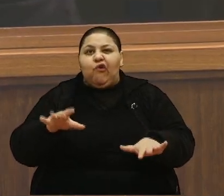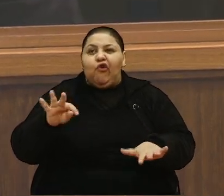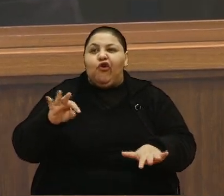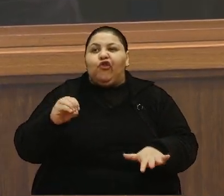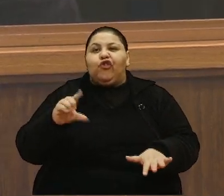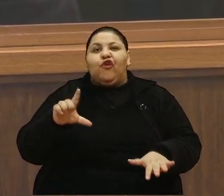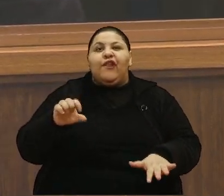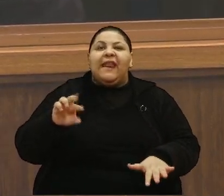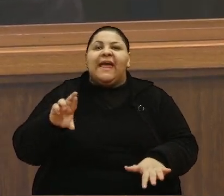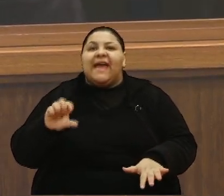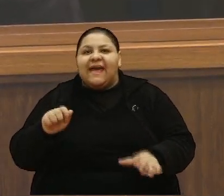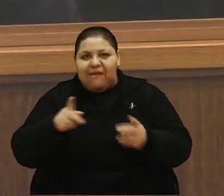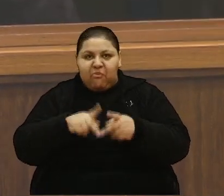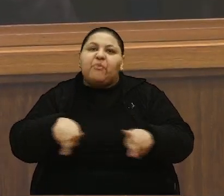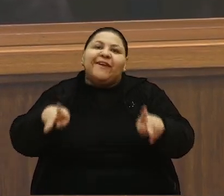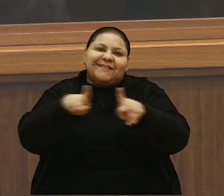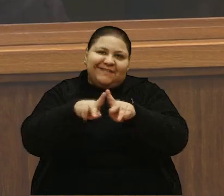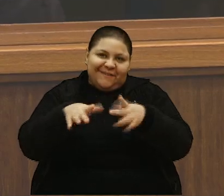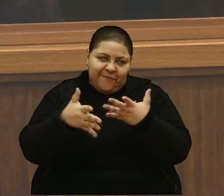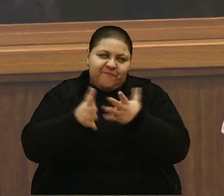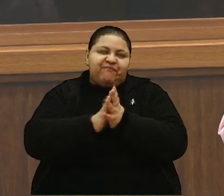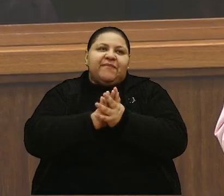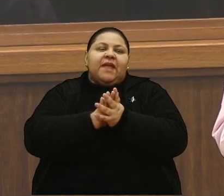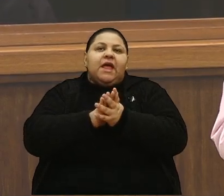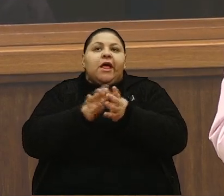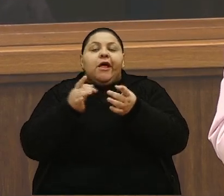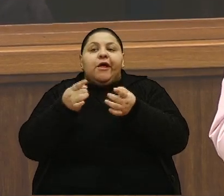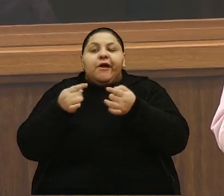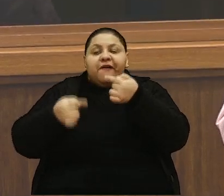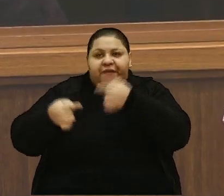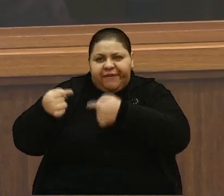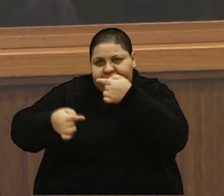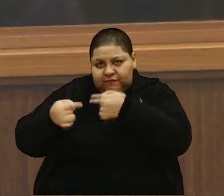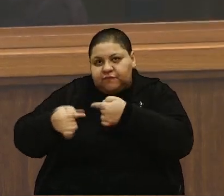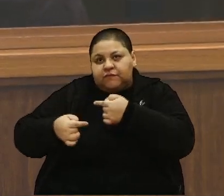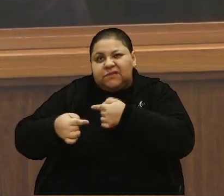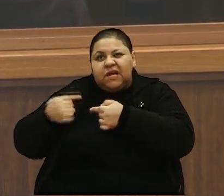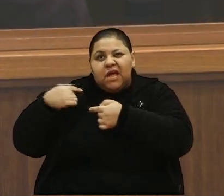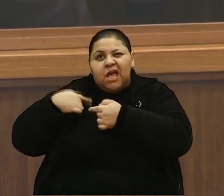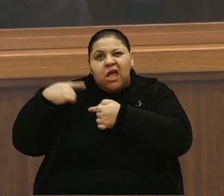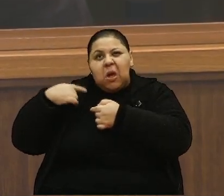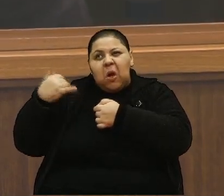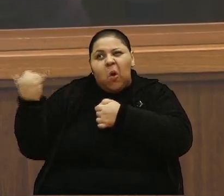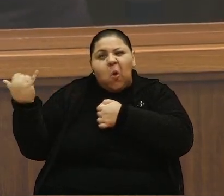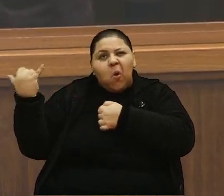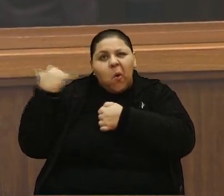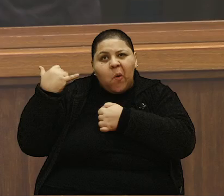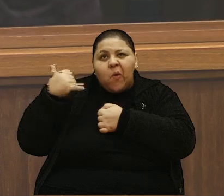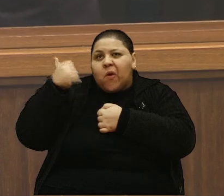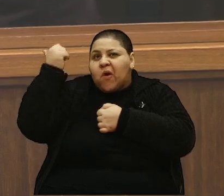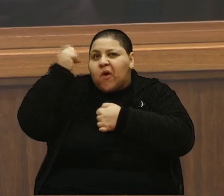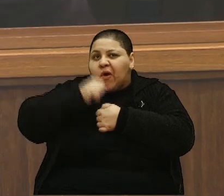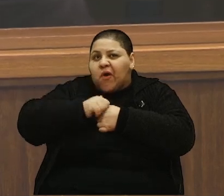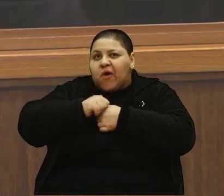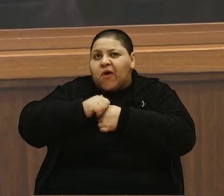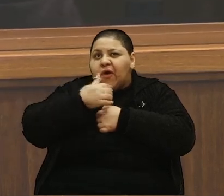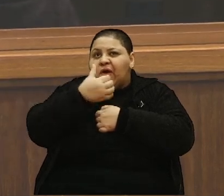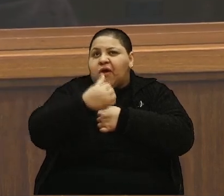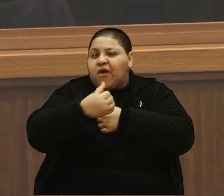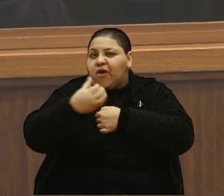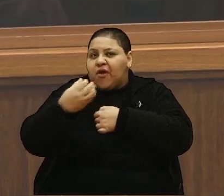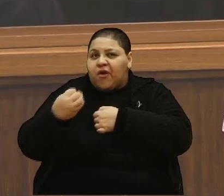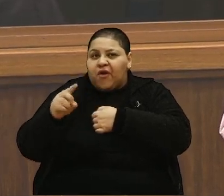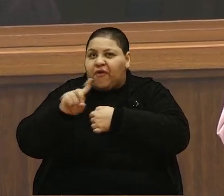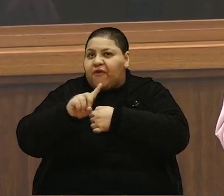quando a gente faz esse debate, esses dias até ouvi, né? A mulher dos 60 não é